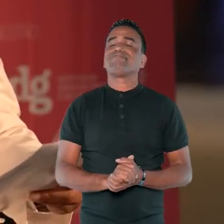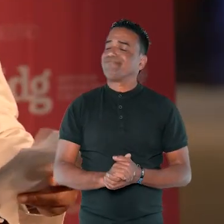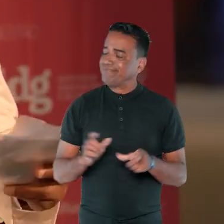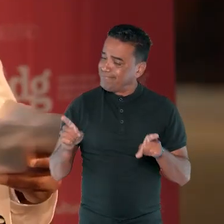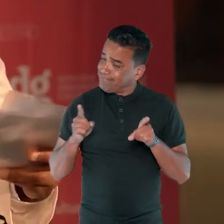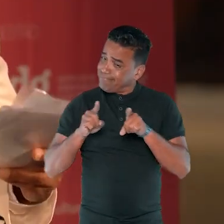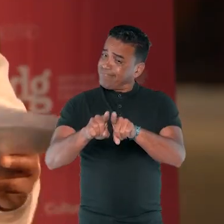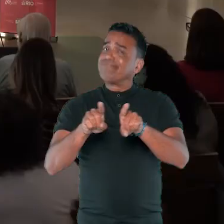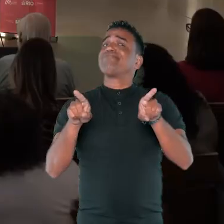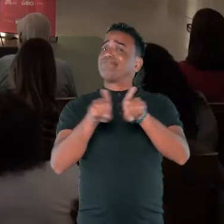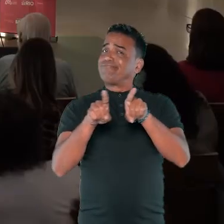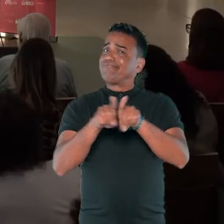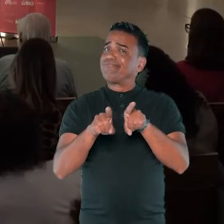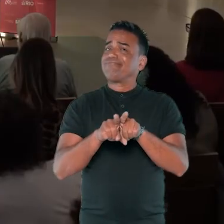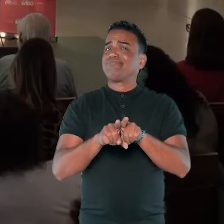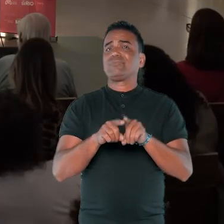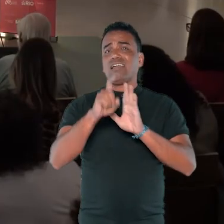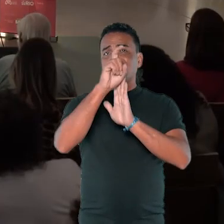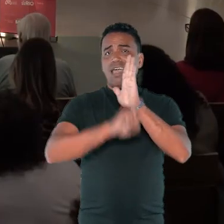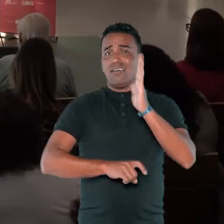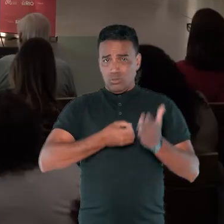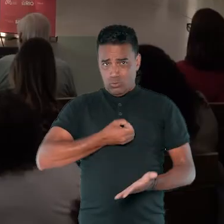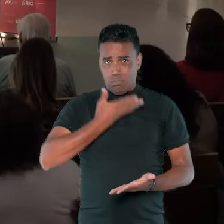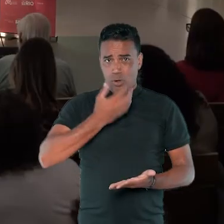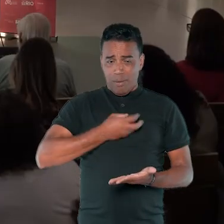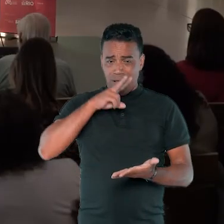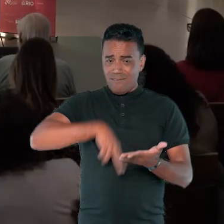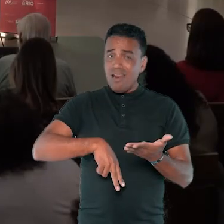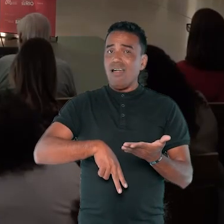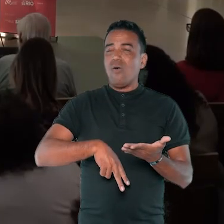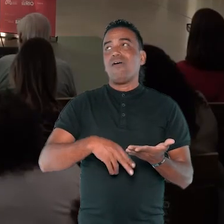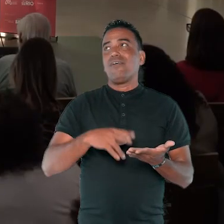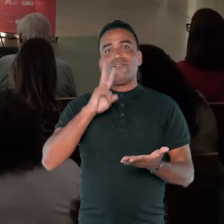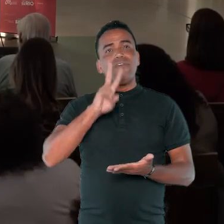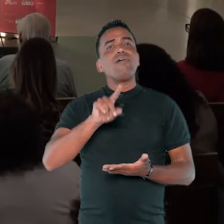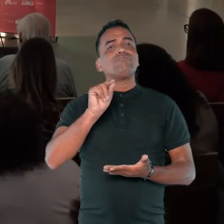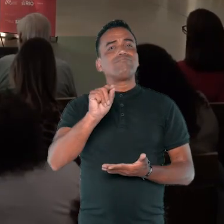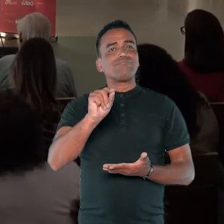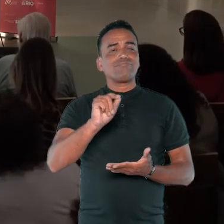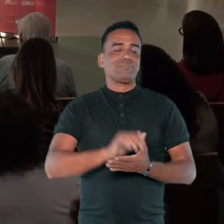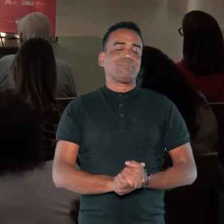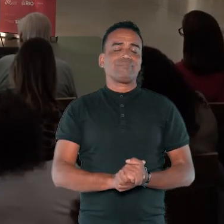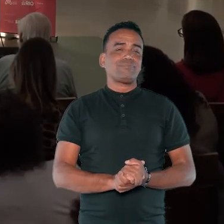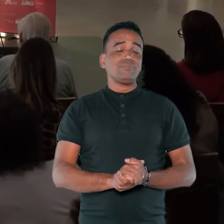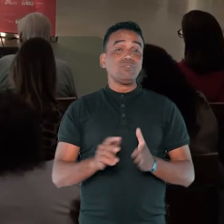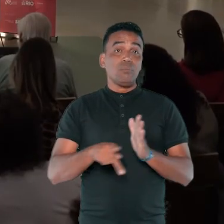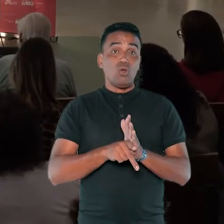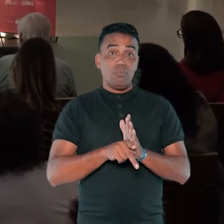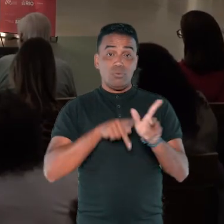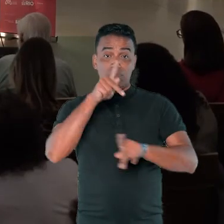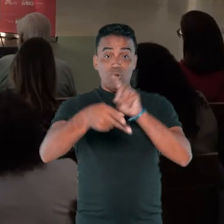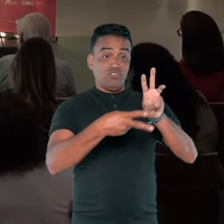tempo, nesse trechinho do poema, nós observamos, né, que tanto indígenas,